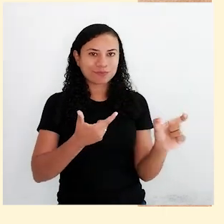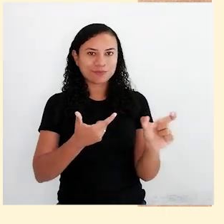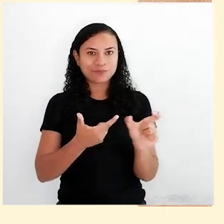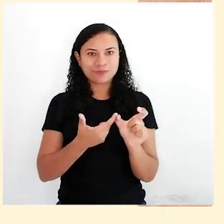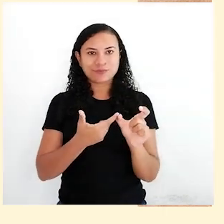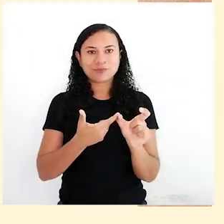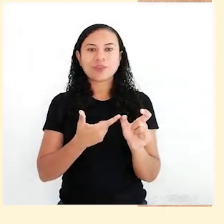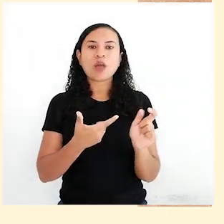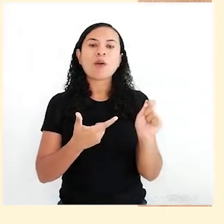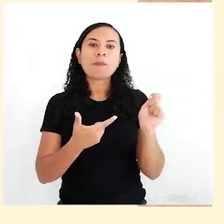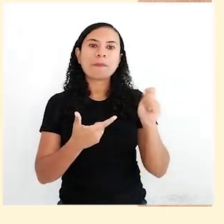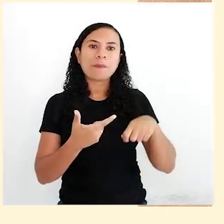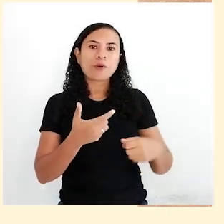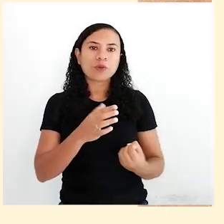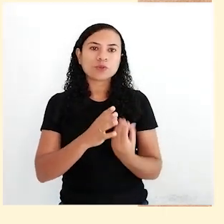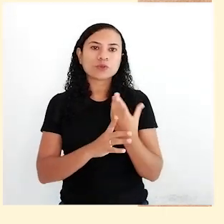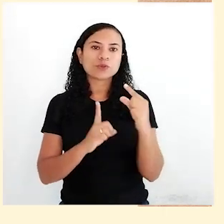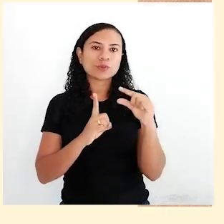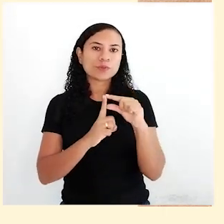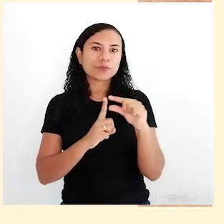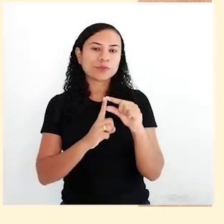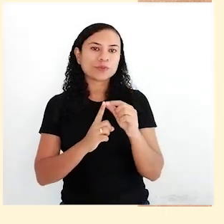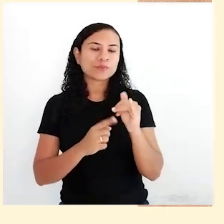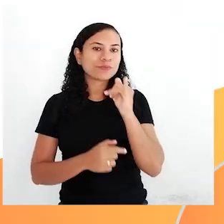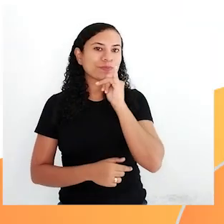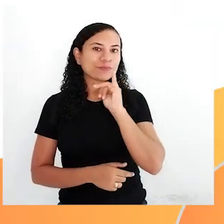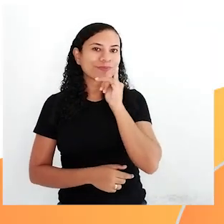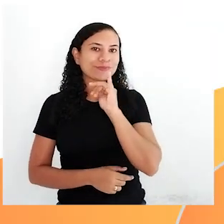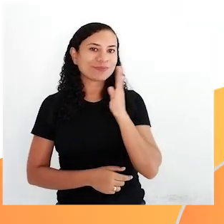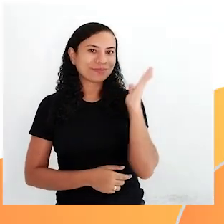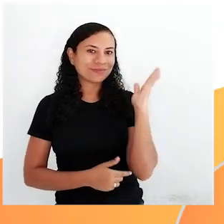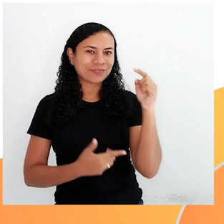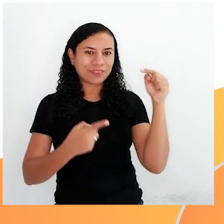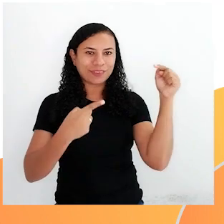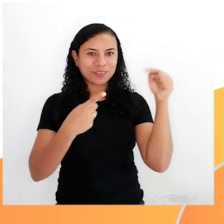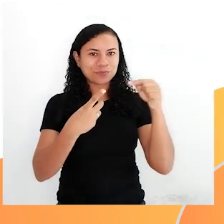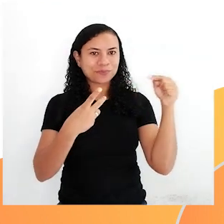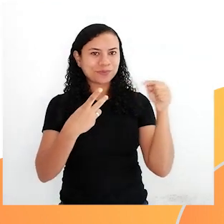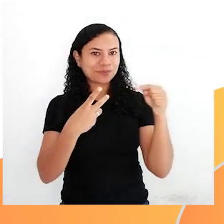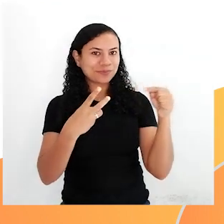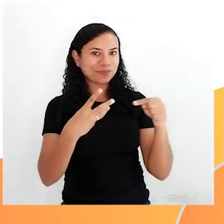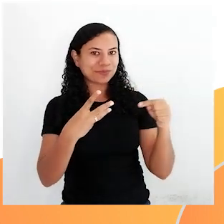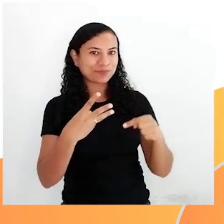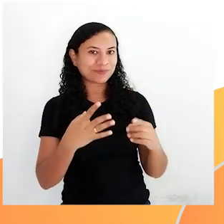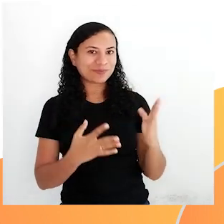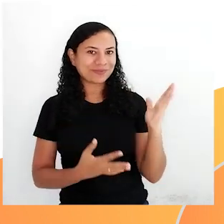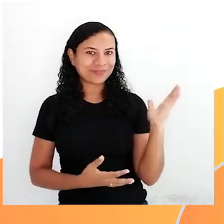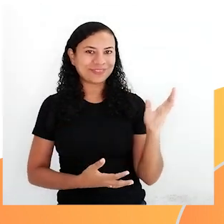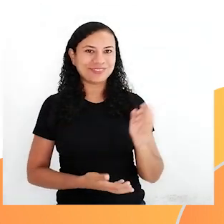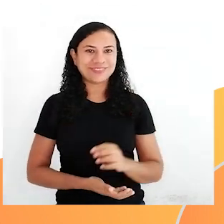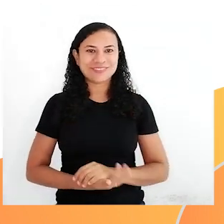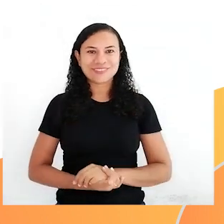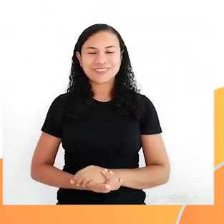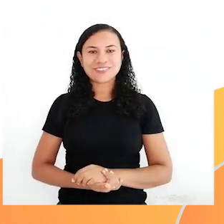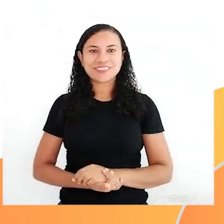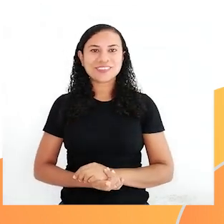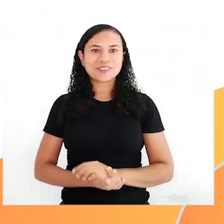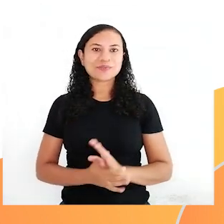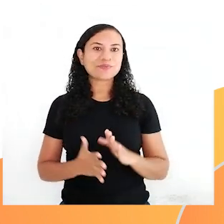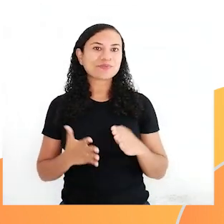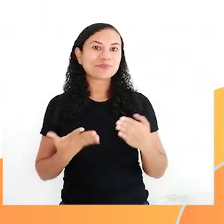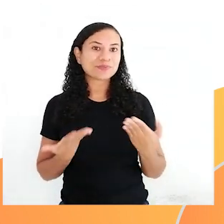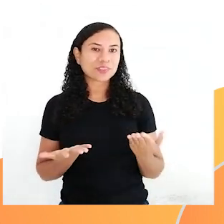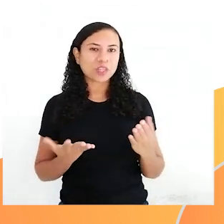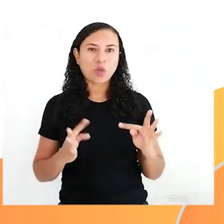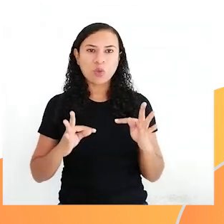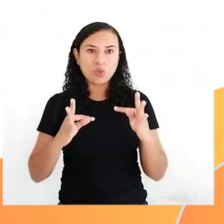podemos obter as derivadas como realizar, realeza, realidade e realista. Então, todas